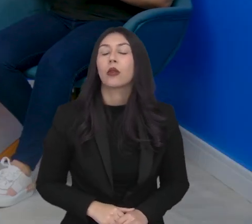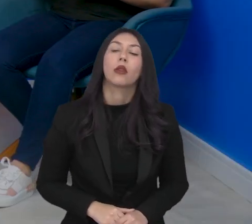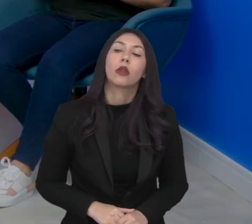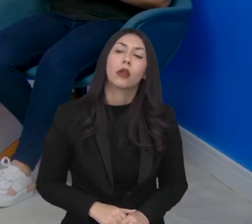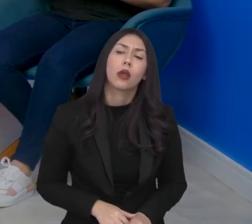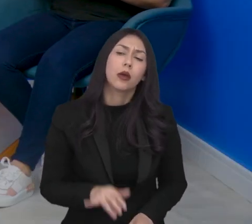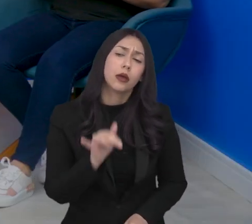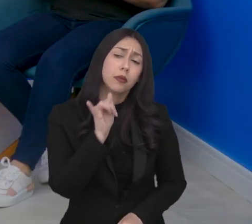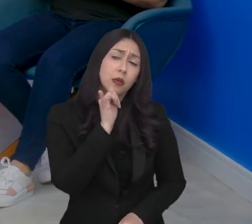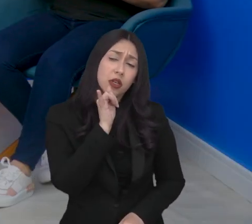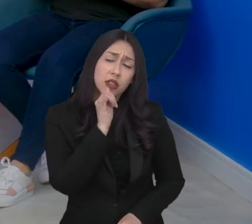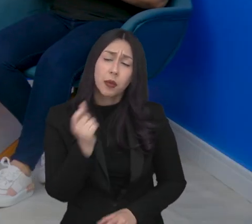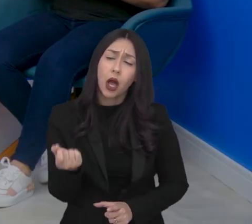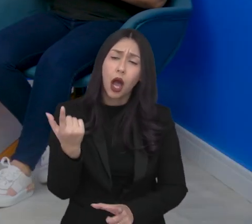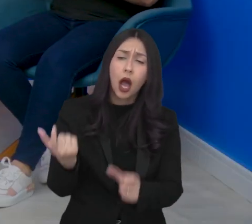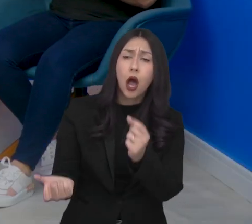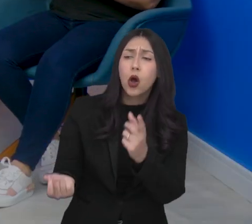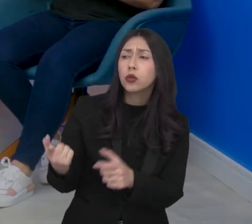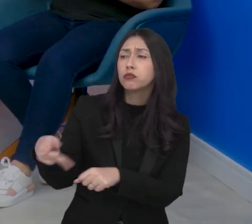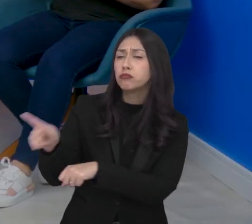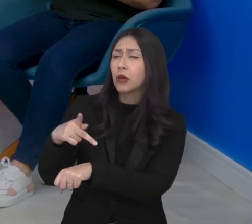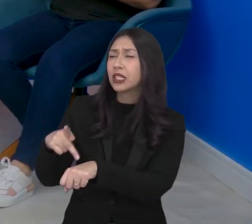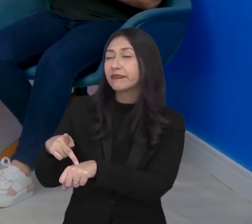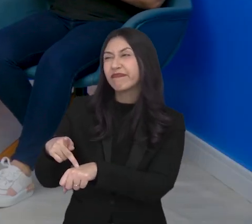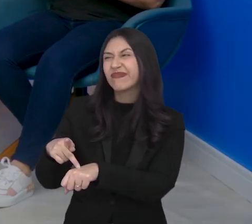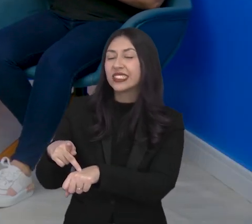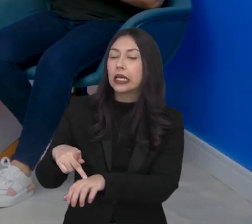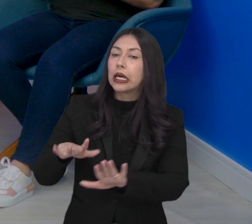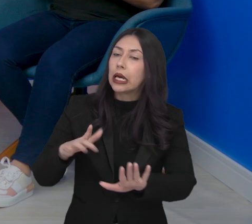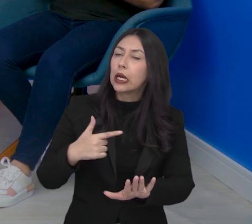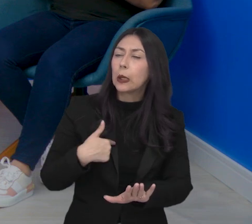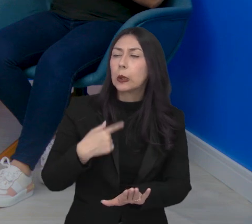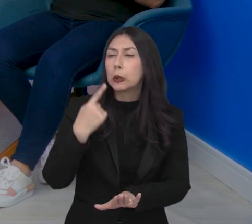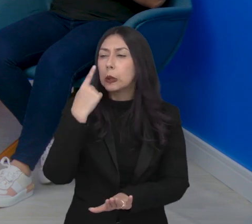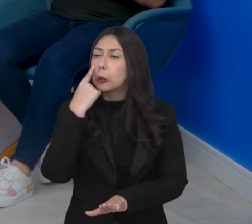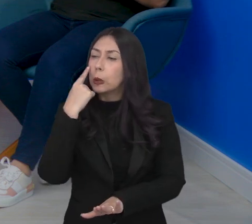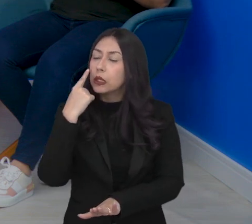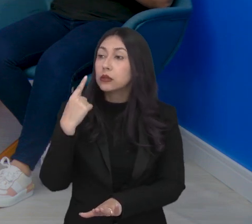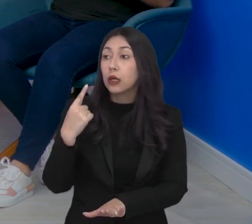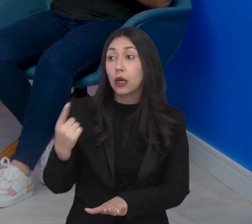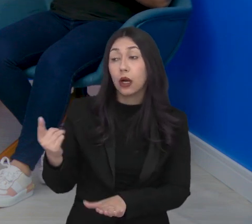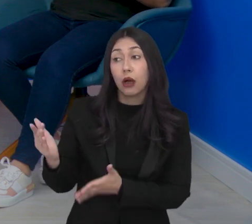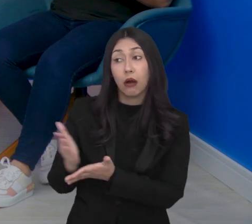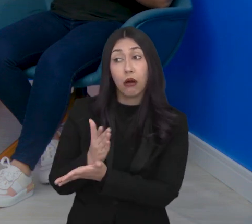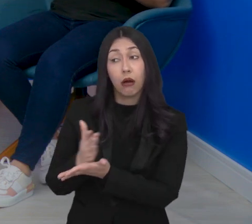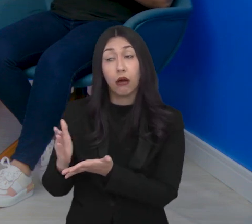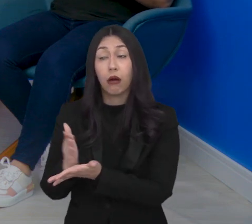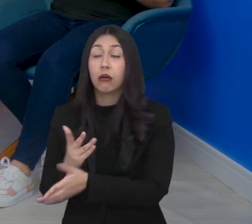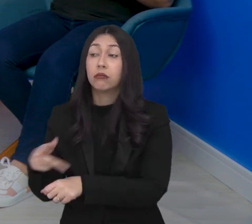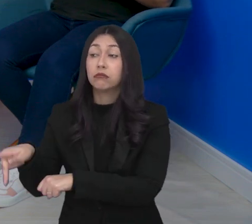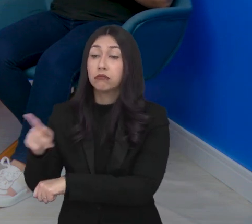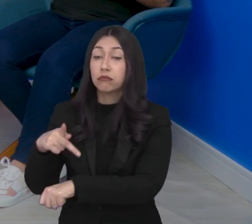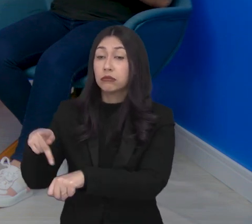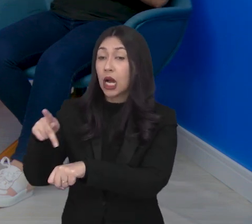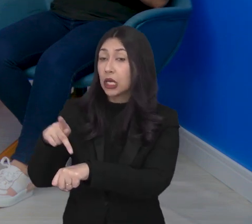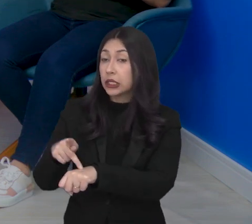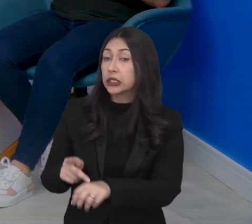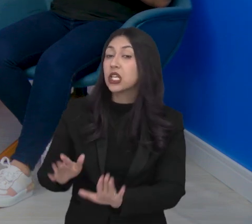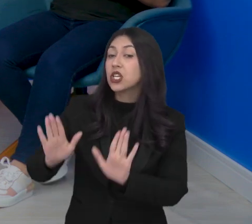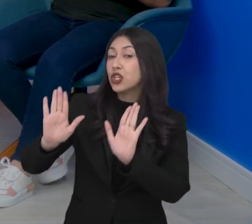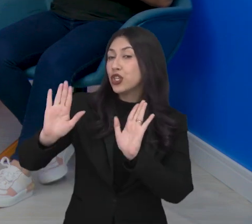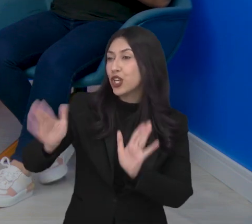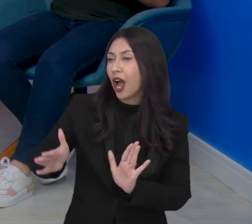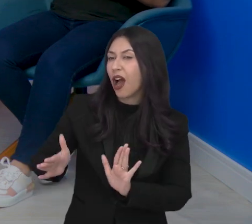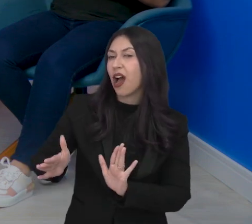gente tem, por exemplo, alguns países, às vezes eu tenho uma impressão nesse sentido assim, alguns países já tiveram a vez